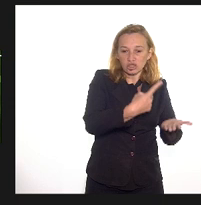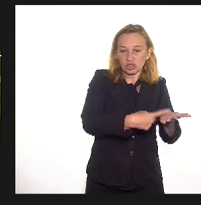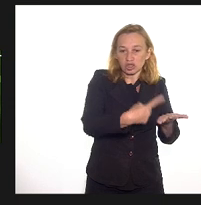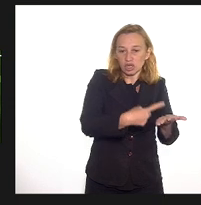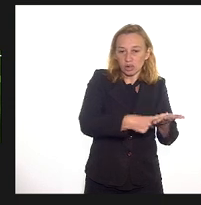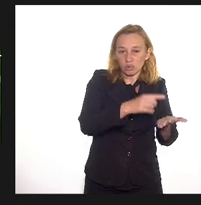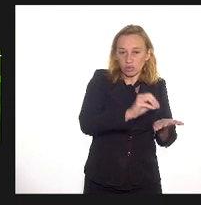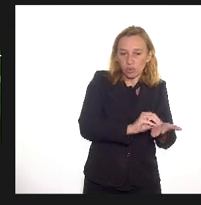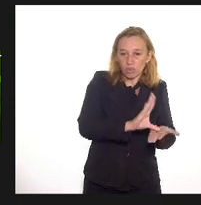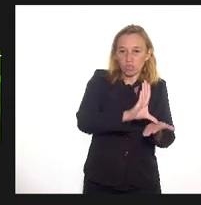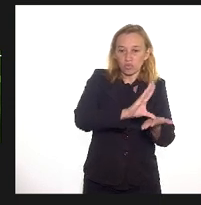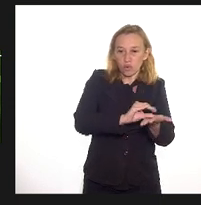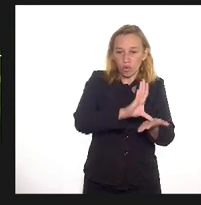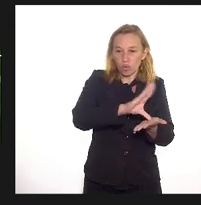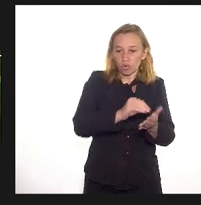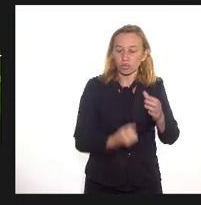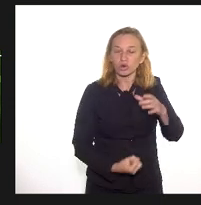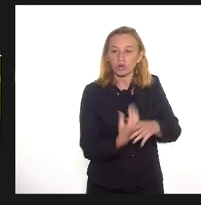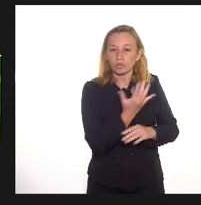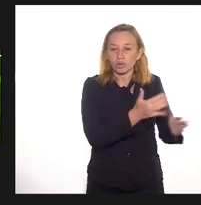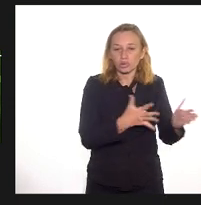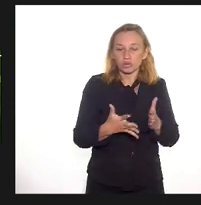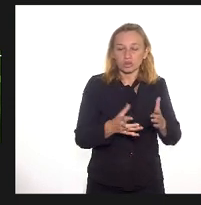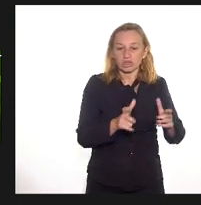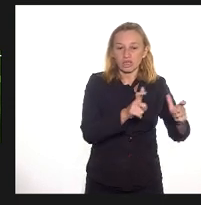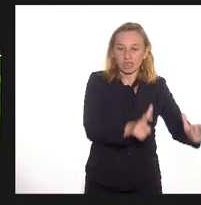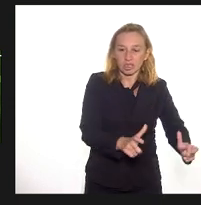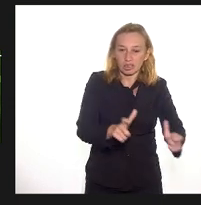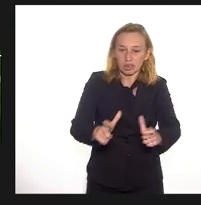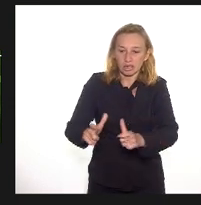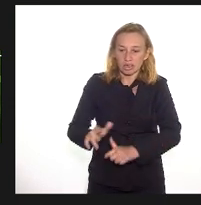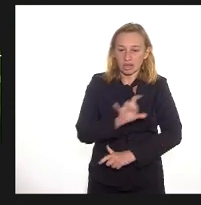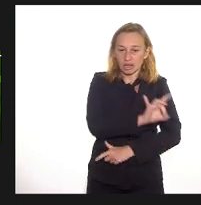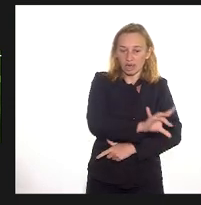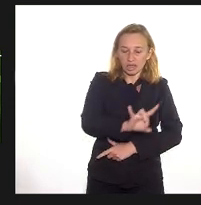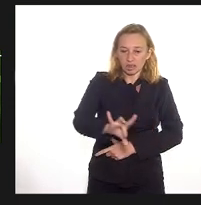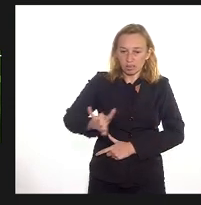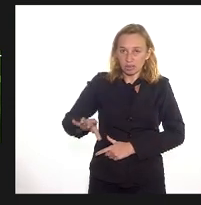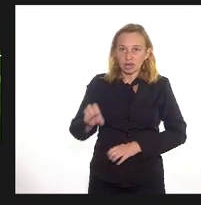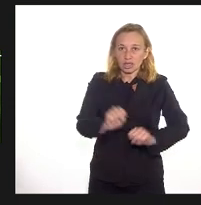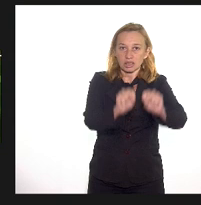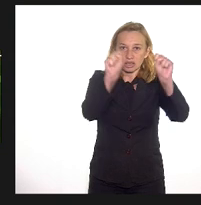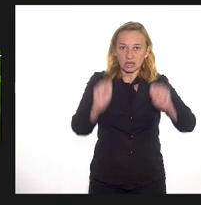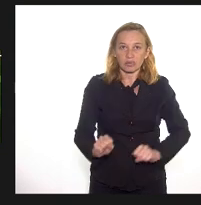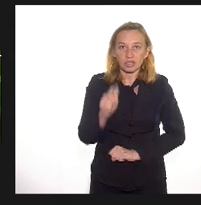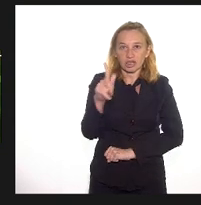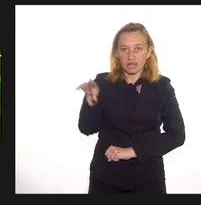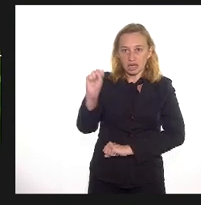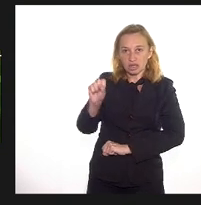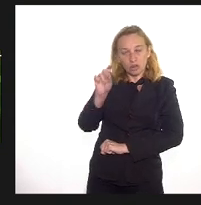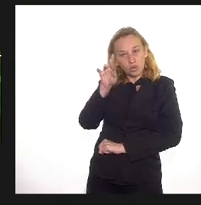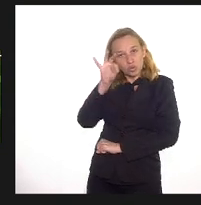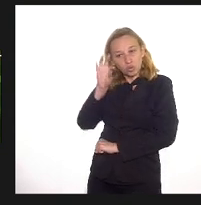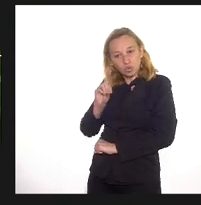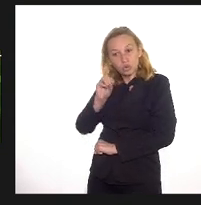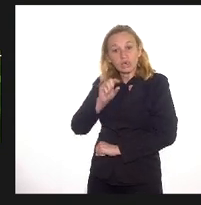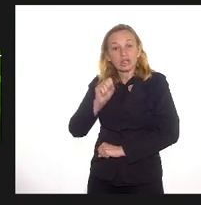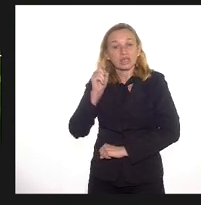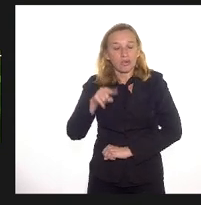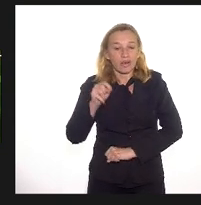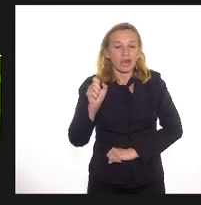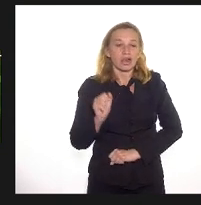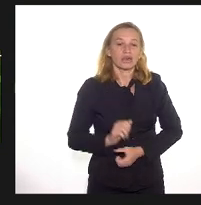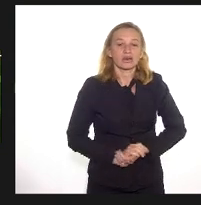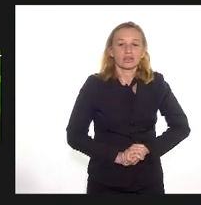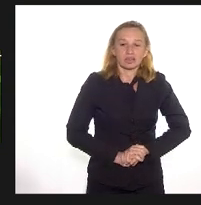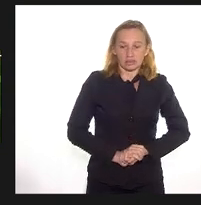o volume produzido em cada campo escoado por aquele sistema de gasodutos. Então, essa é a